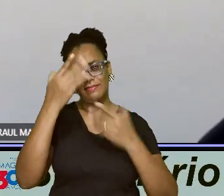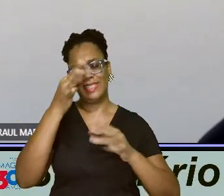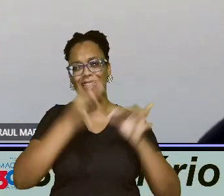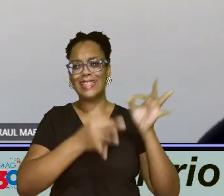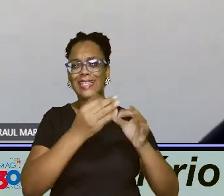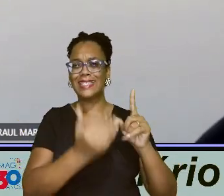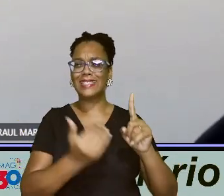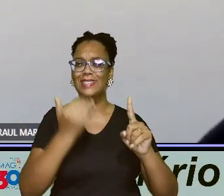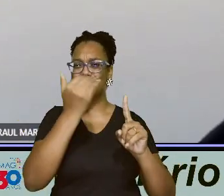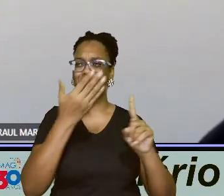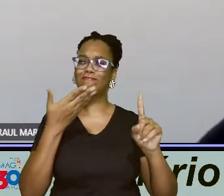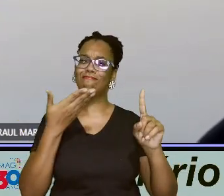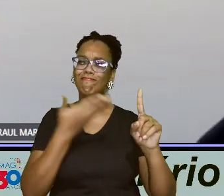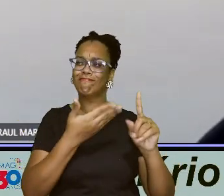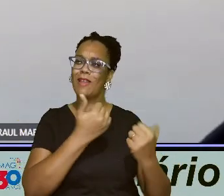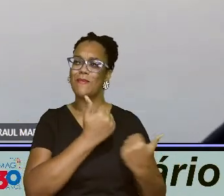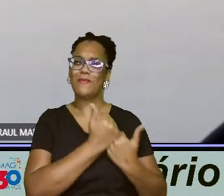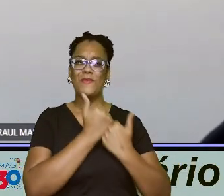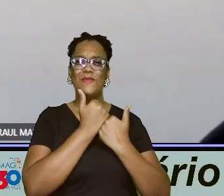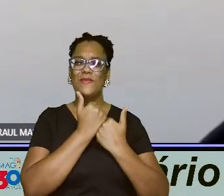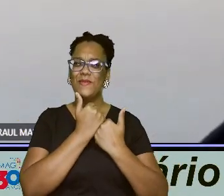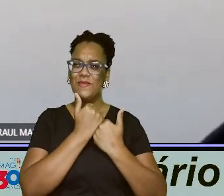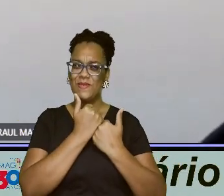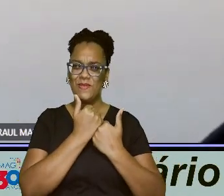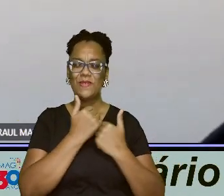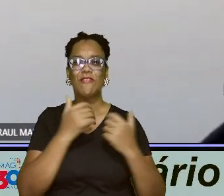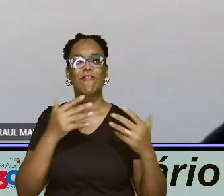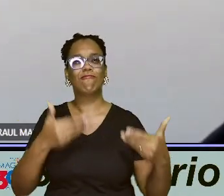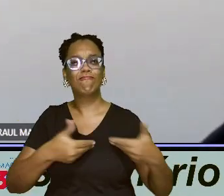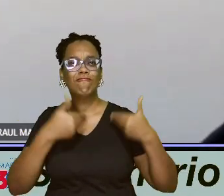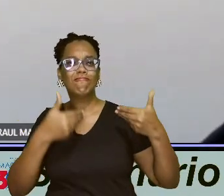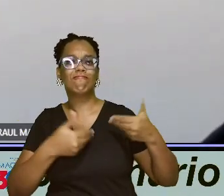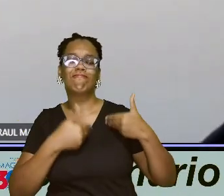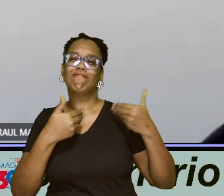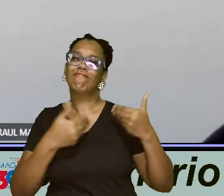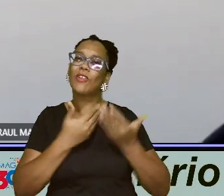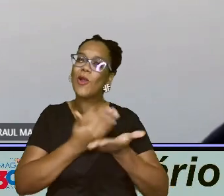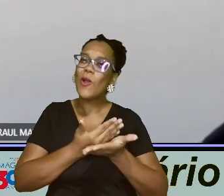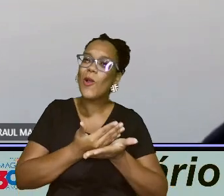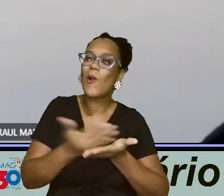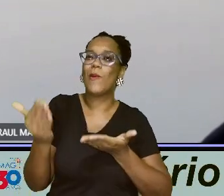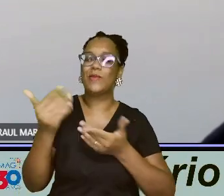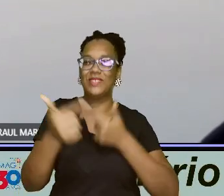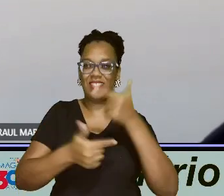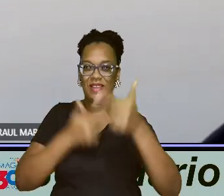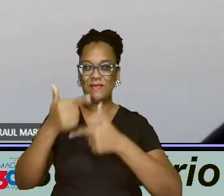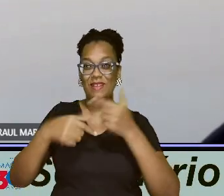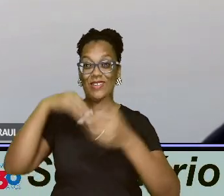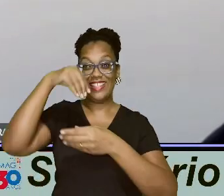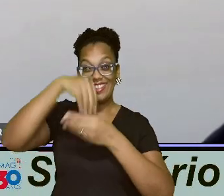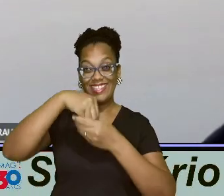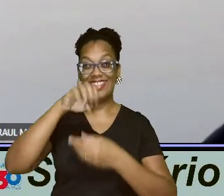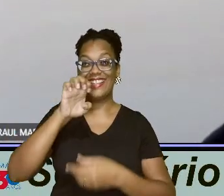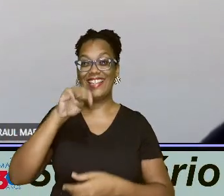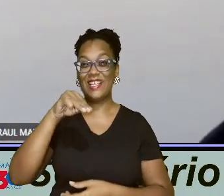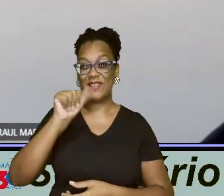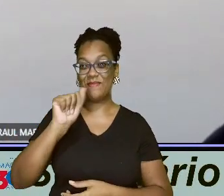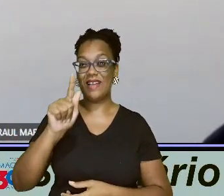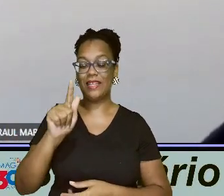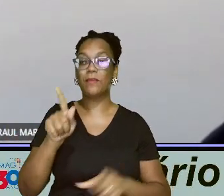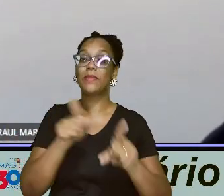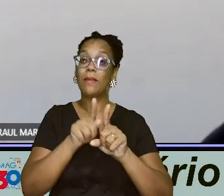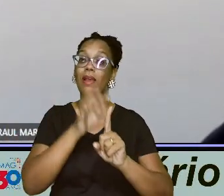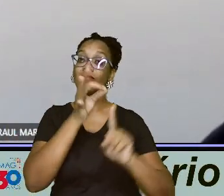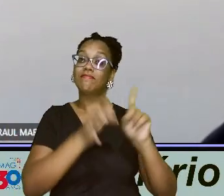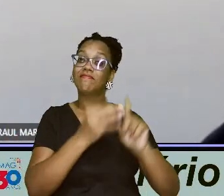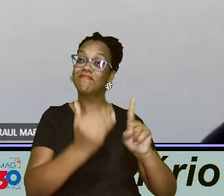pelo apoio, pela iniciativa de ter iniciado esse trabalho na IMAG. Também a desembargadora Terezinha, que à época